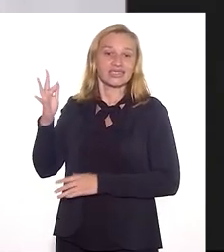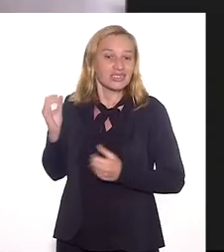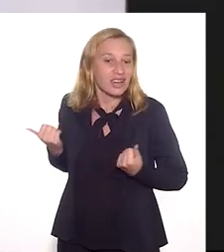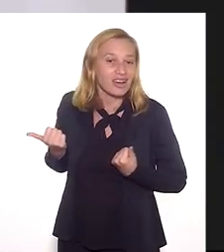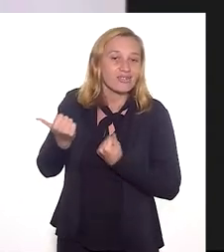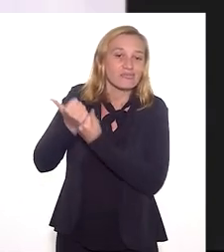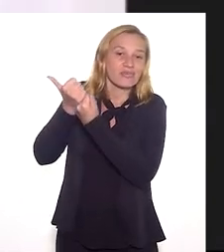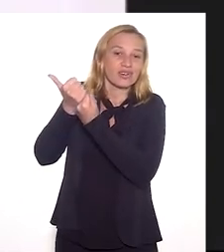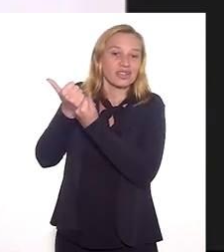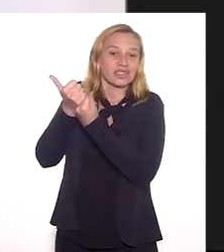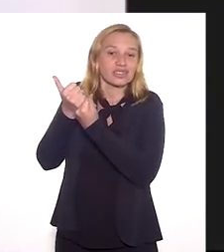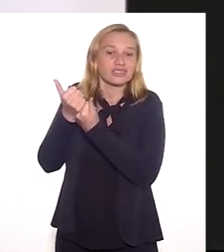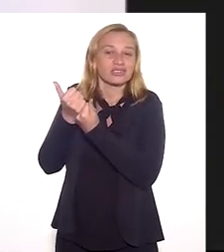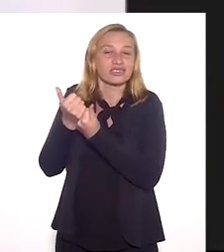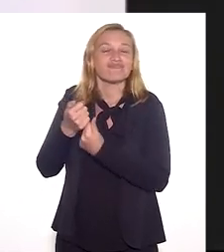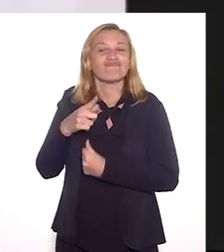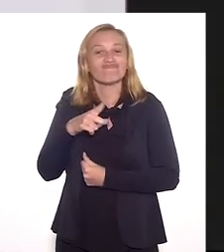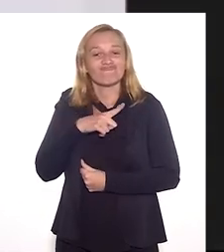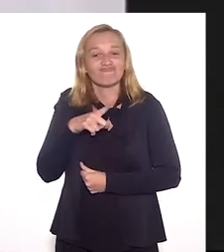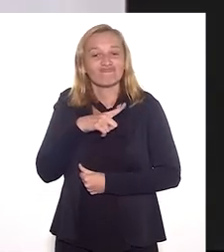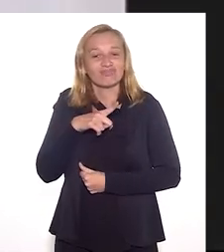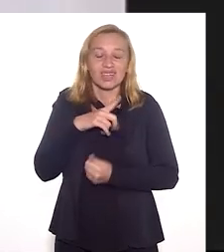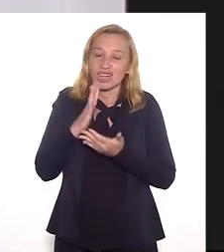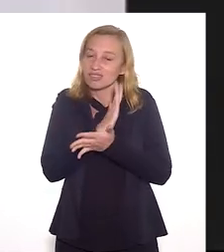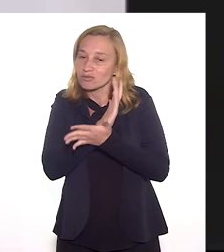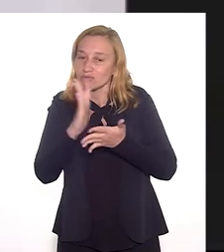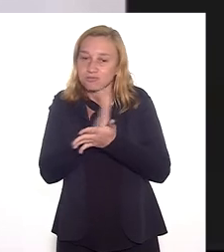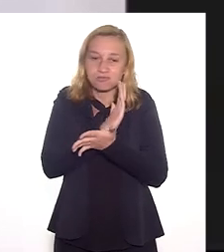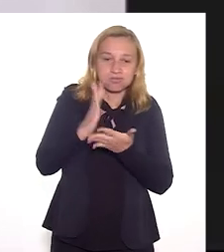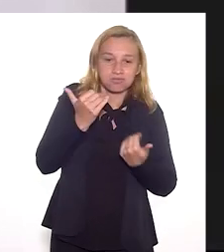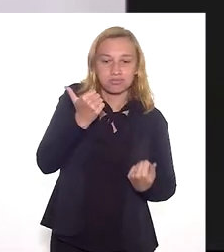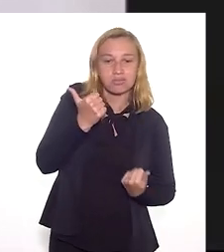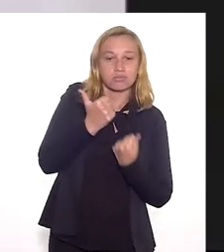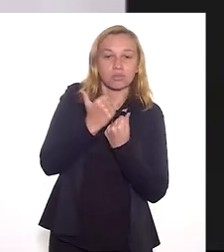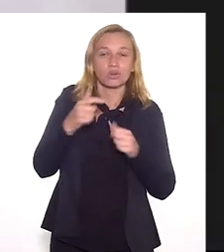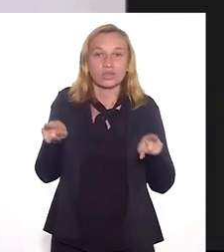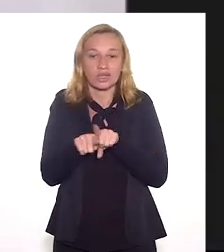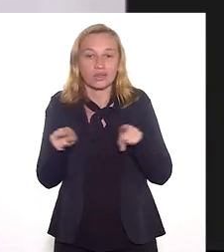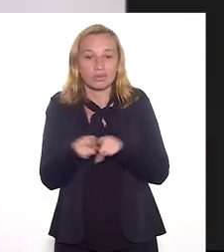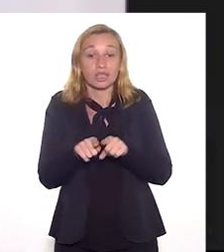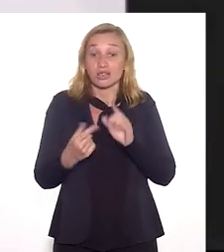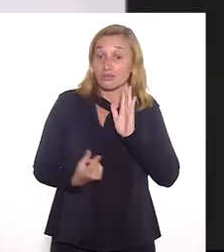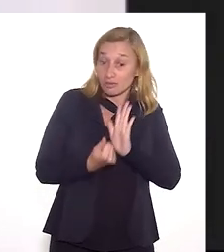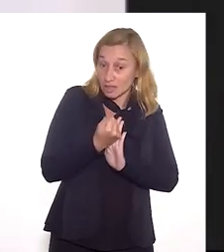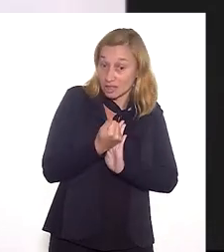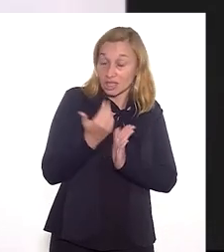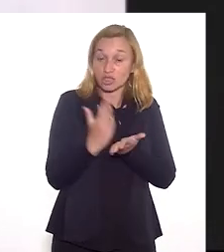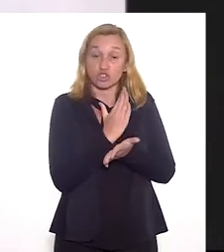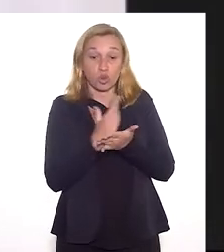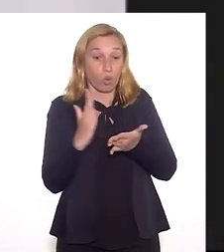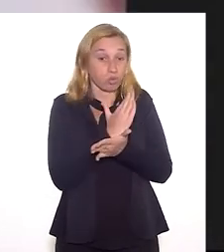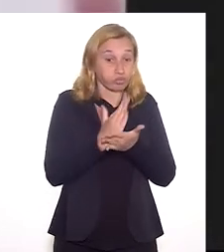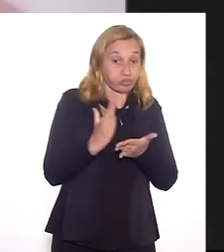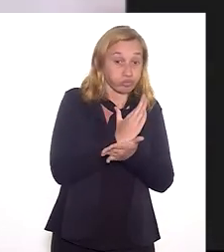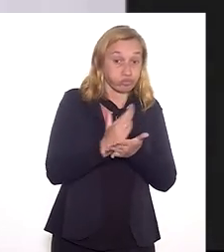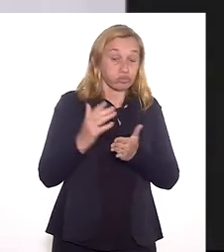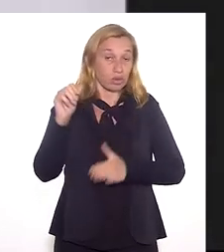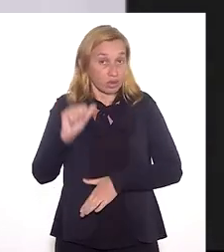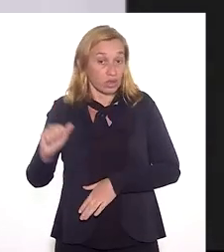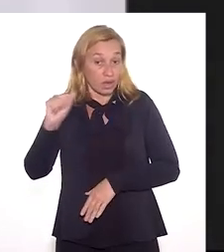associações, federações apoiem. A gente tem alguns apoios também, inclusive